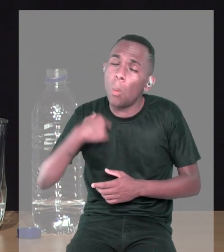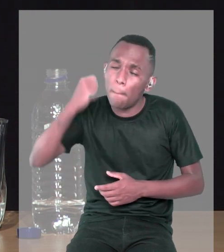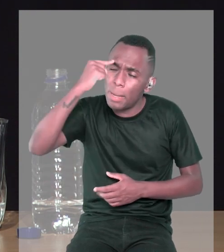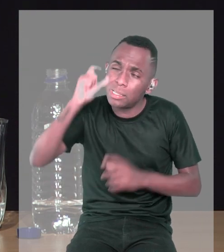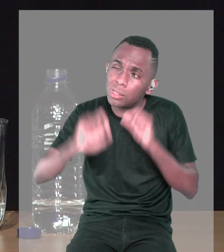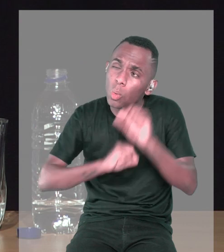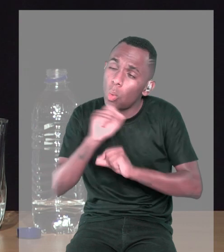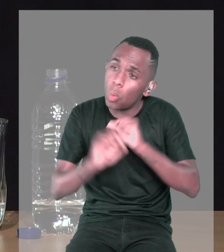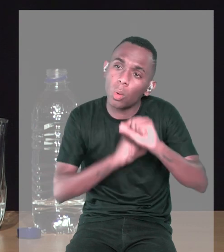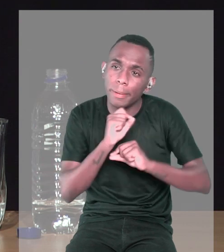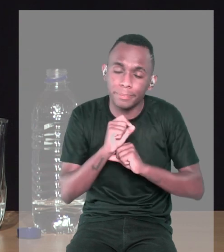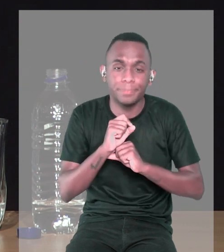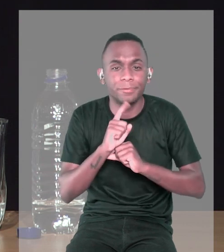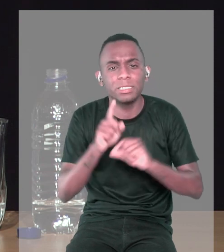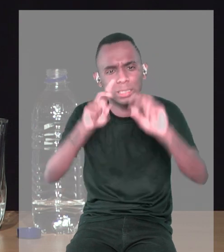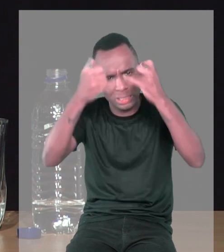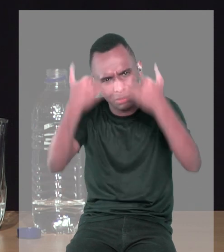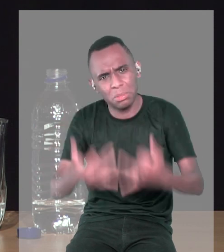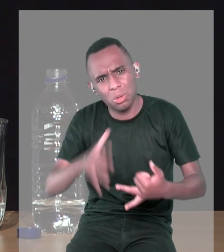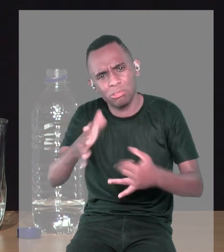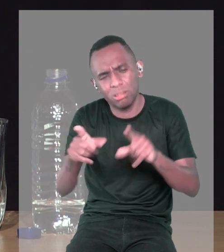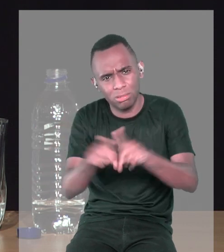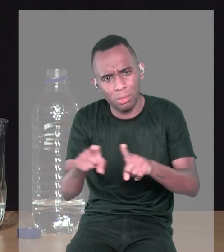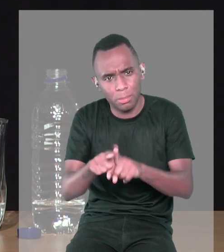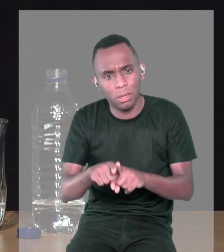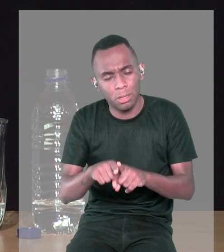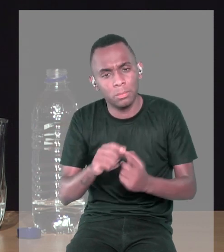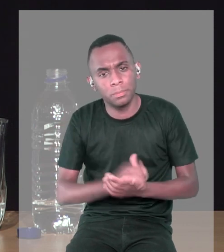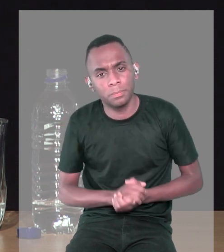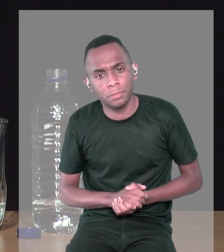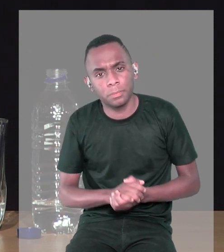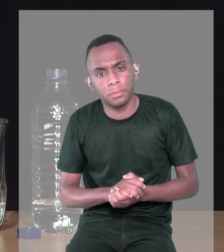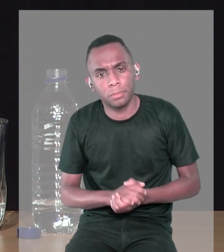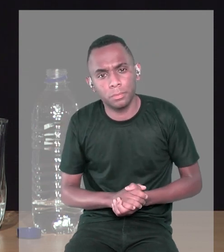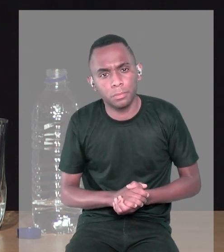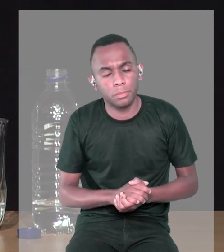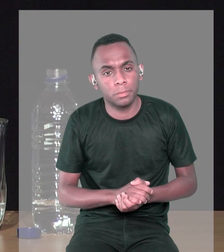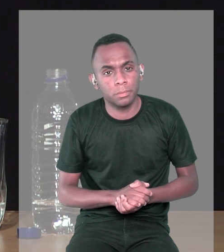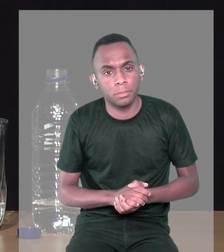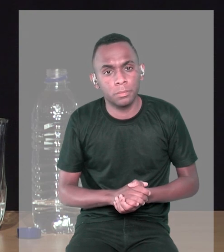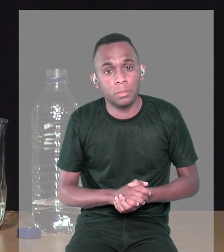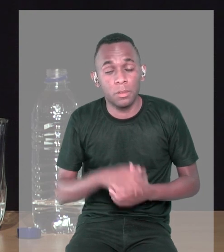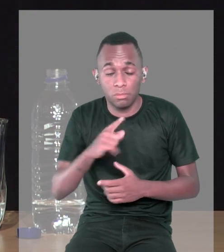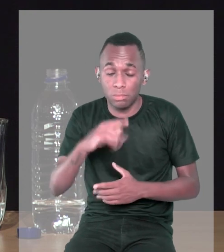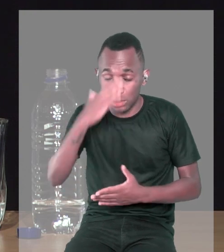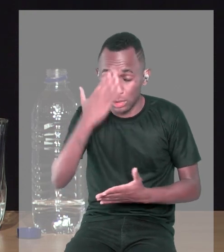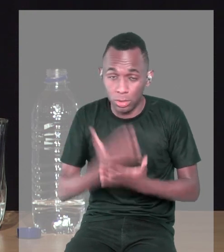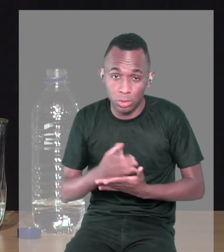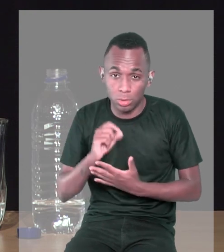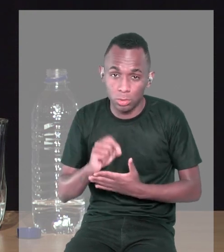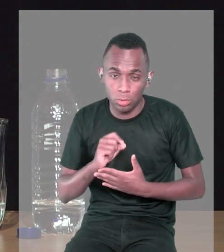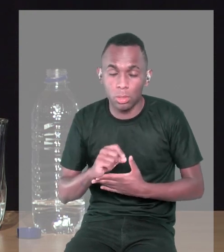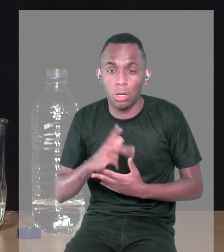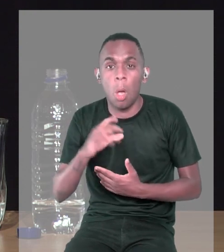que, a seu modo, o texto do Paul Preciado, e o Paul Preciado, só para quem